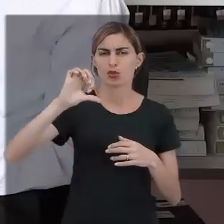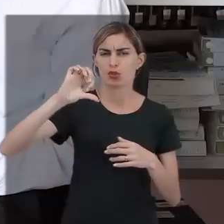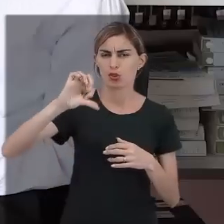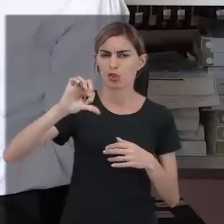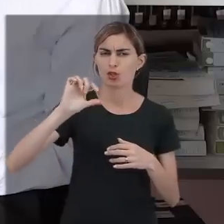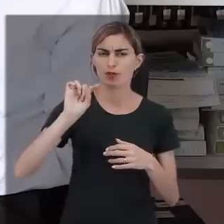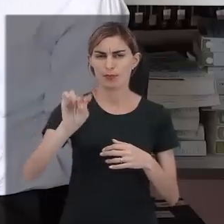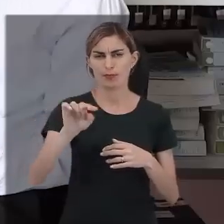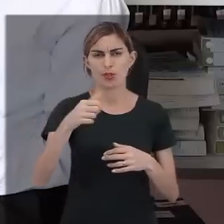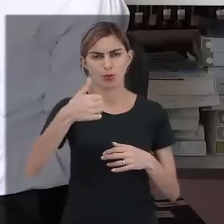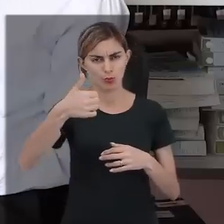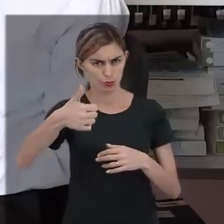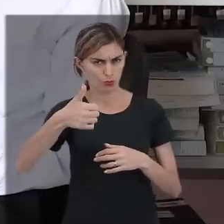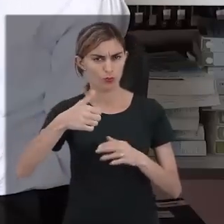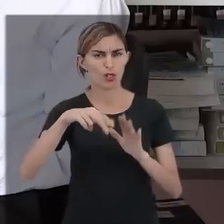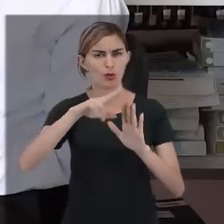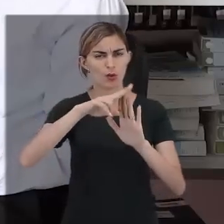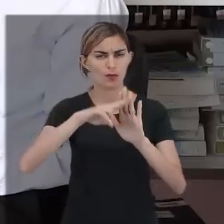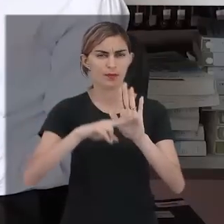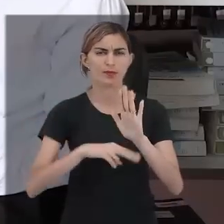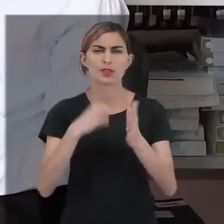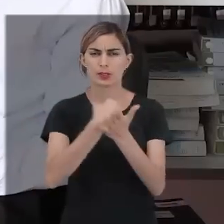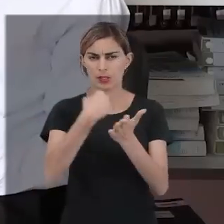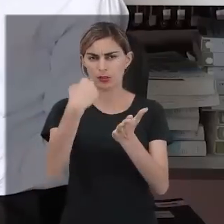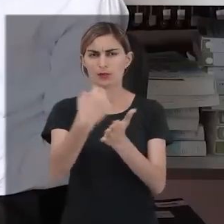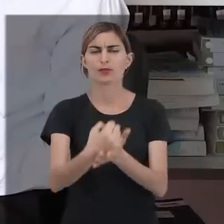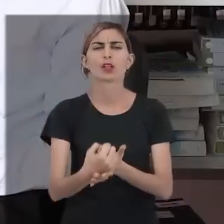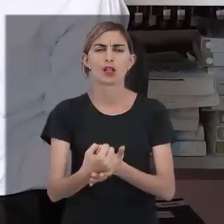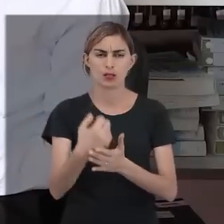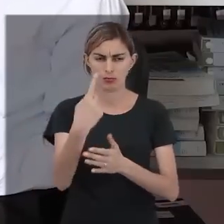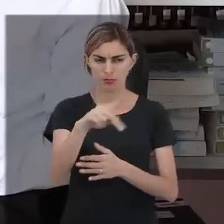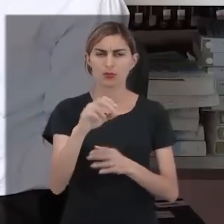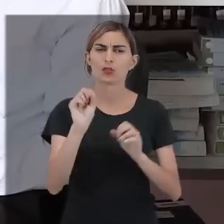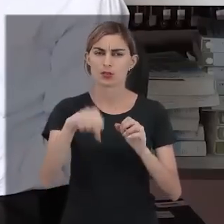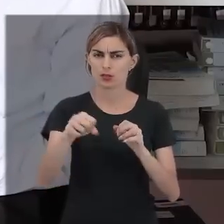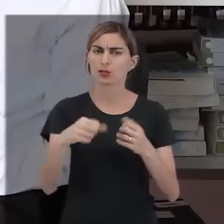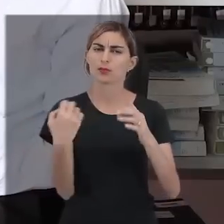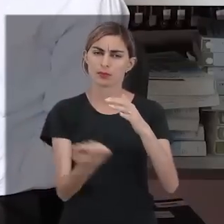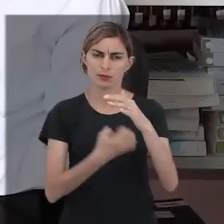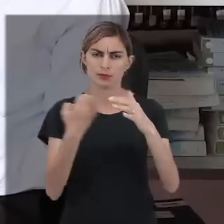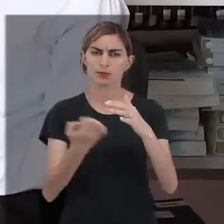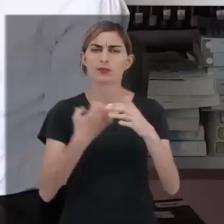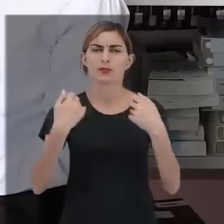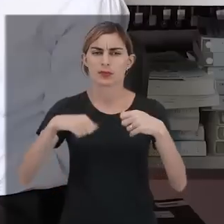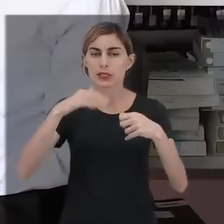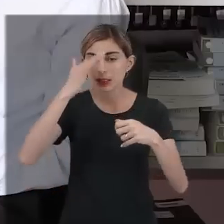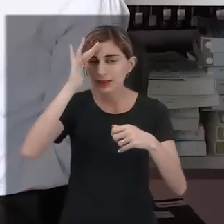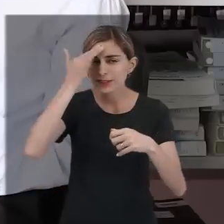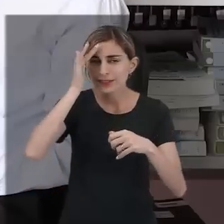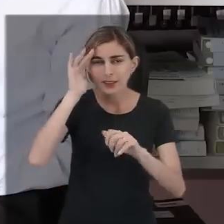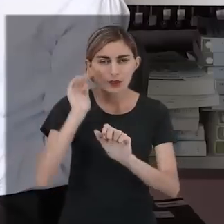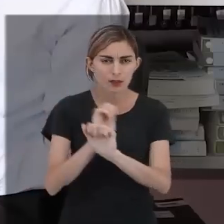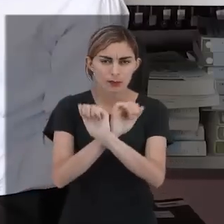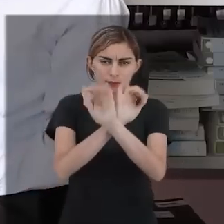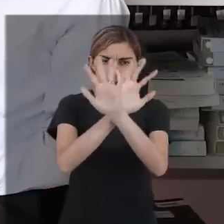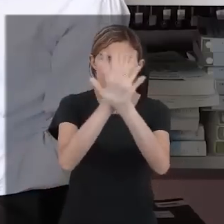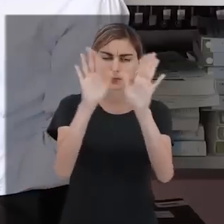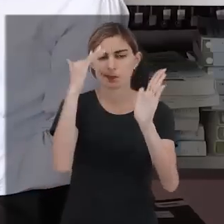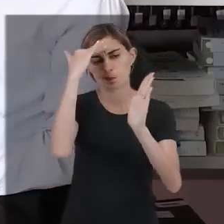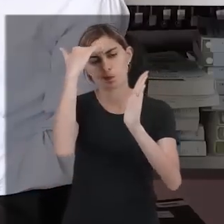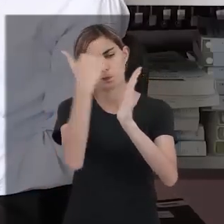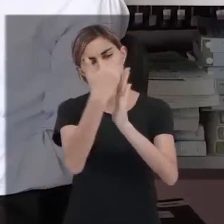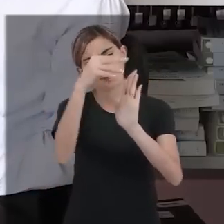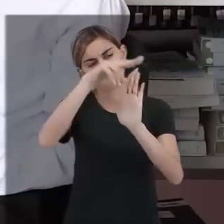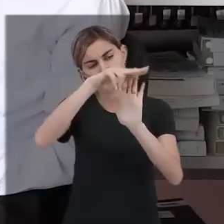quê? A requisitos de certificação. Ela, sim, a empresa precisa entendê-la plenamente e